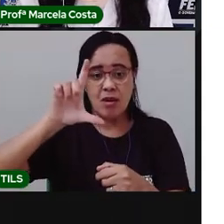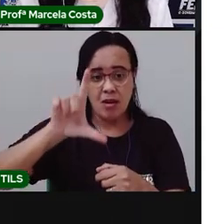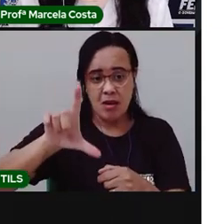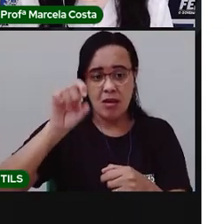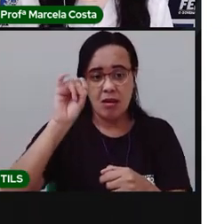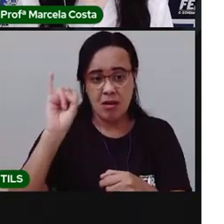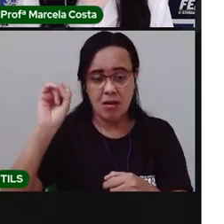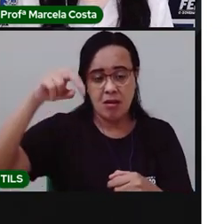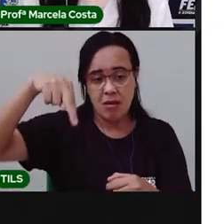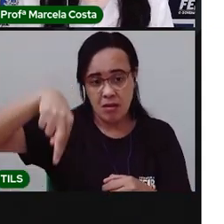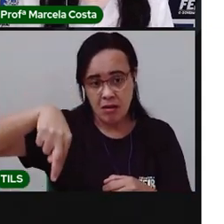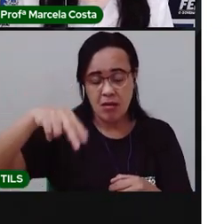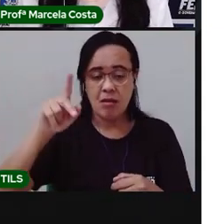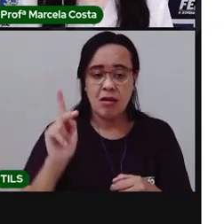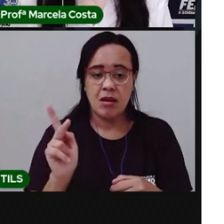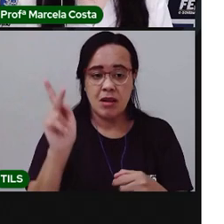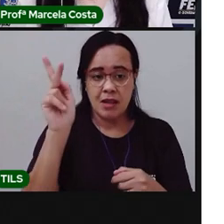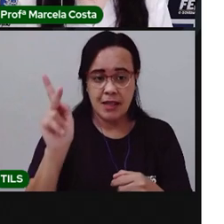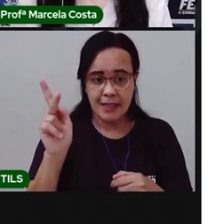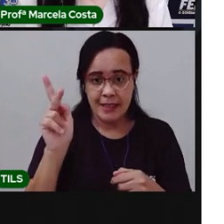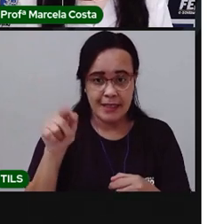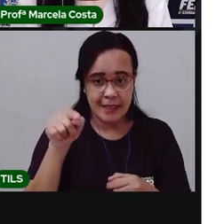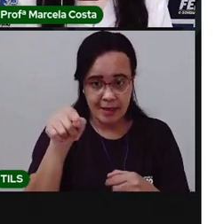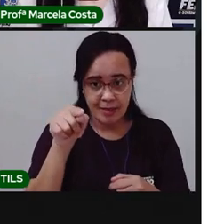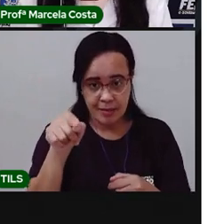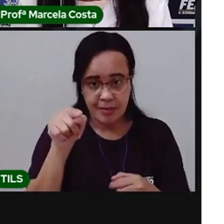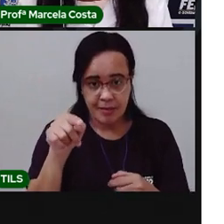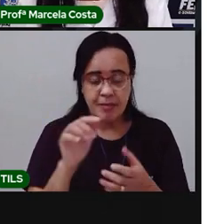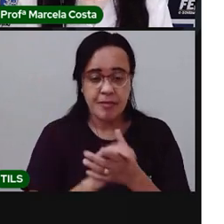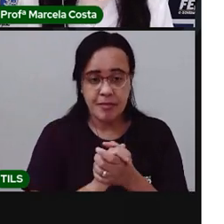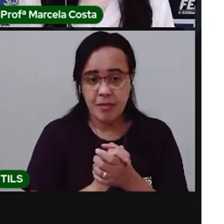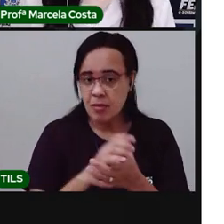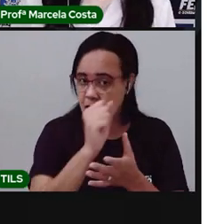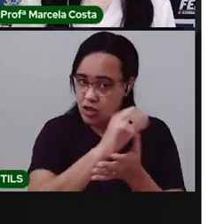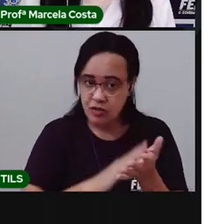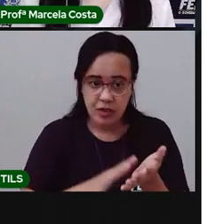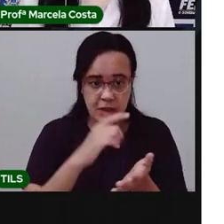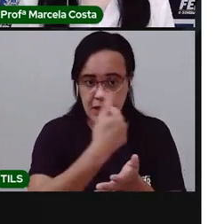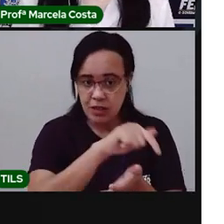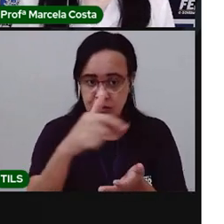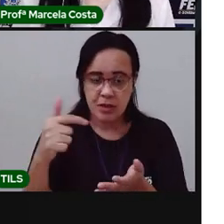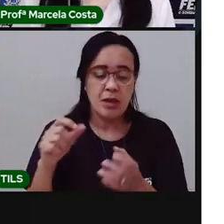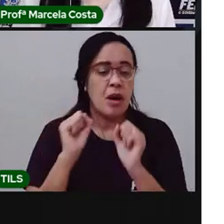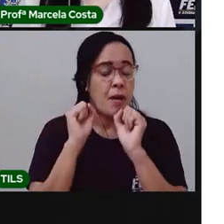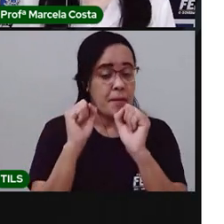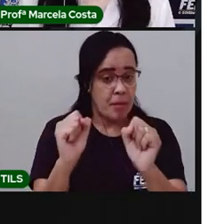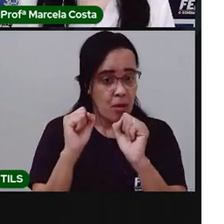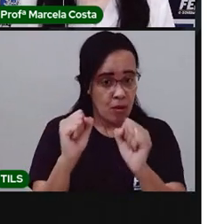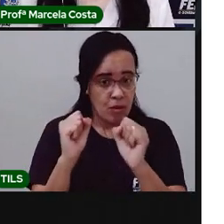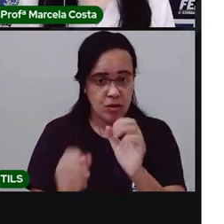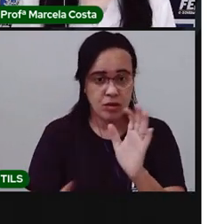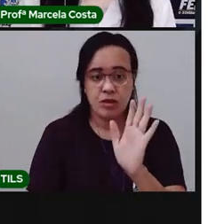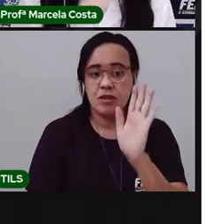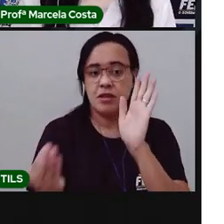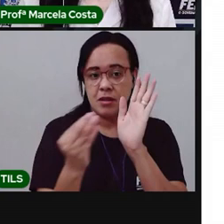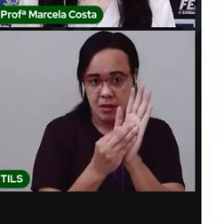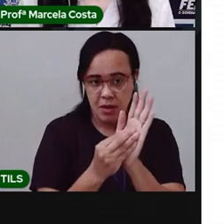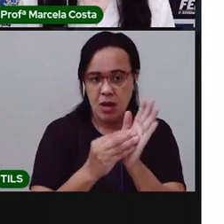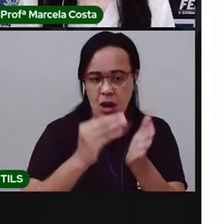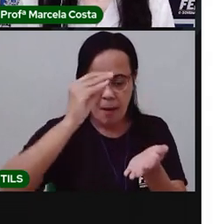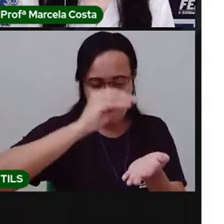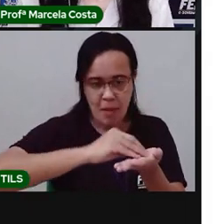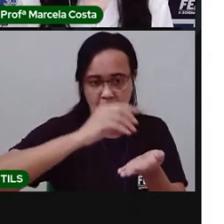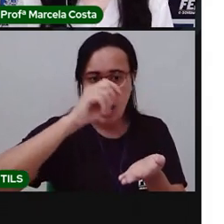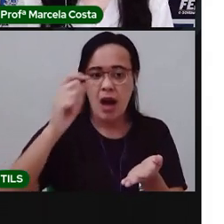Esse é um joguinho que o link não está aí no, no, no, na sua atividade. Mas você pode anotar ou